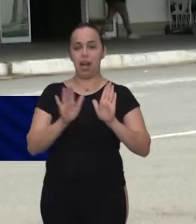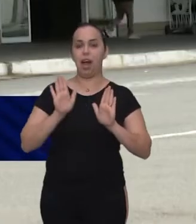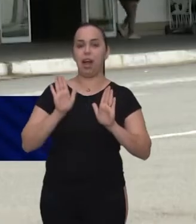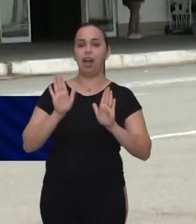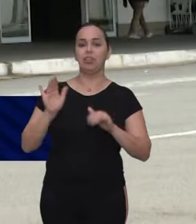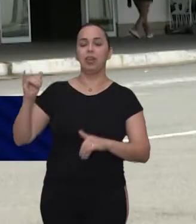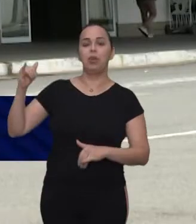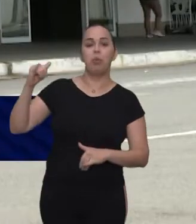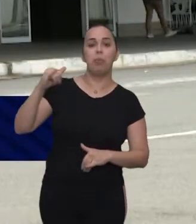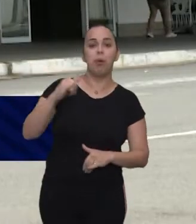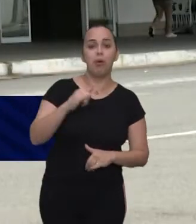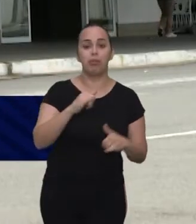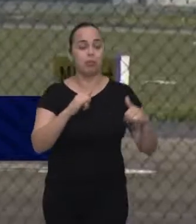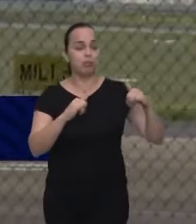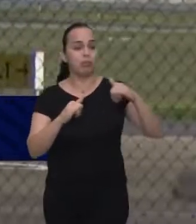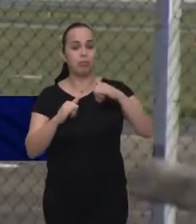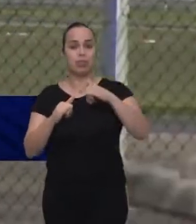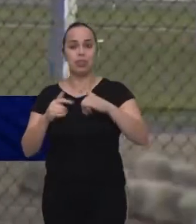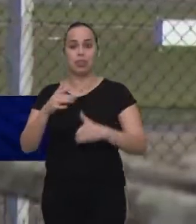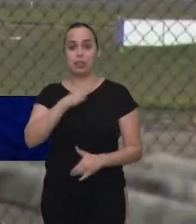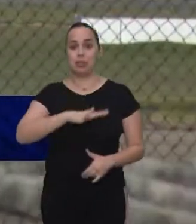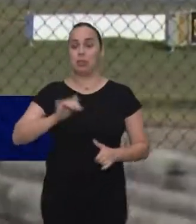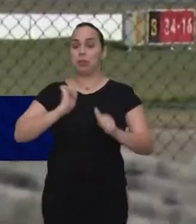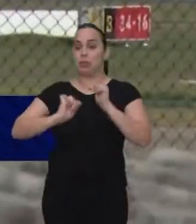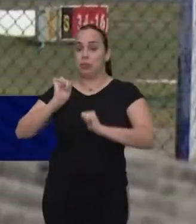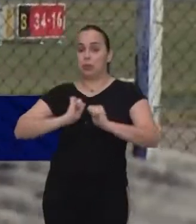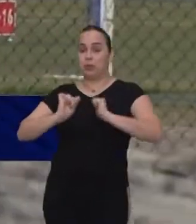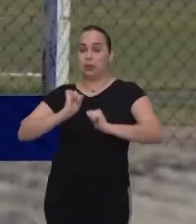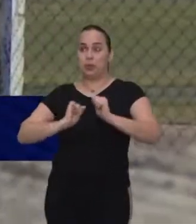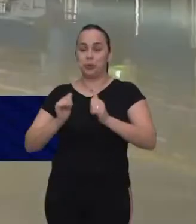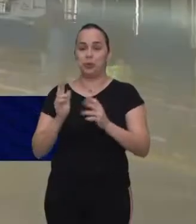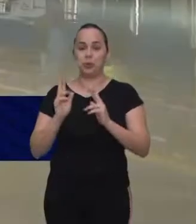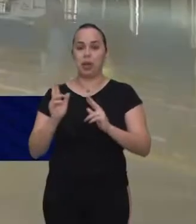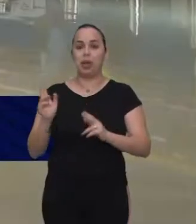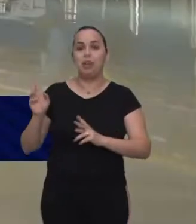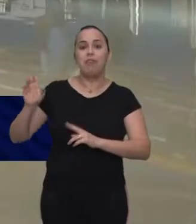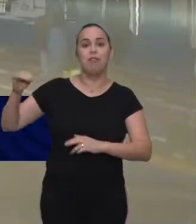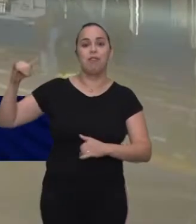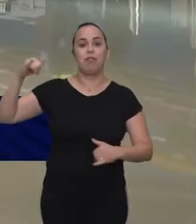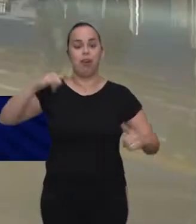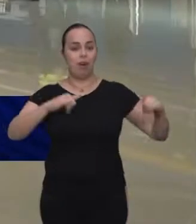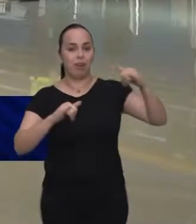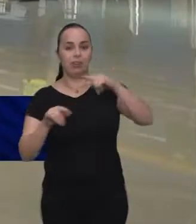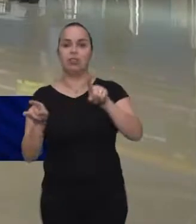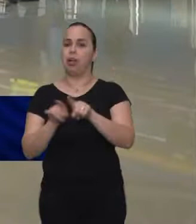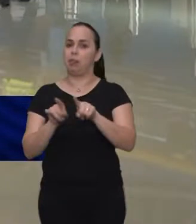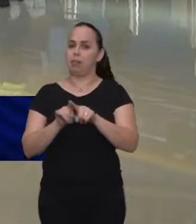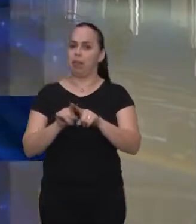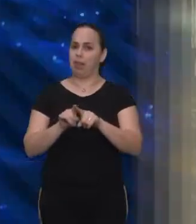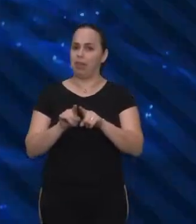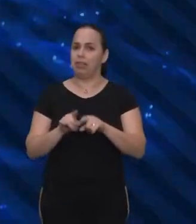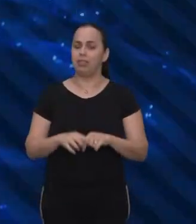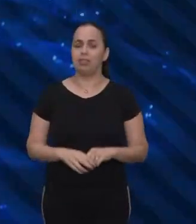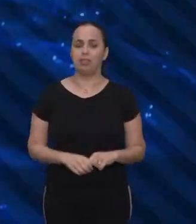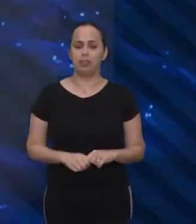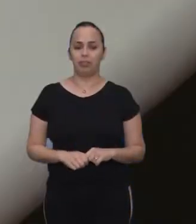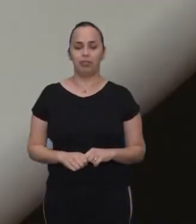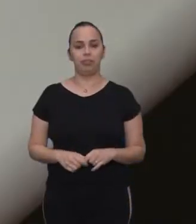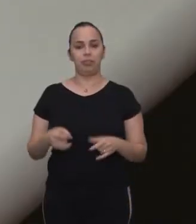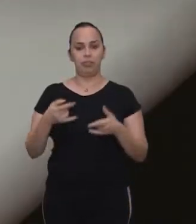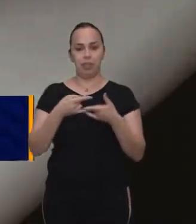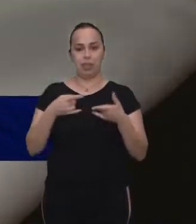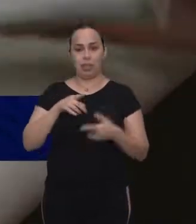do aeroporto de São José aumento das expectativas para o retorno das atividades no local Câmara comenta o assunto